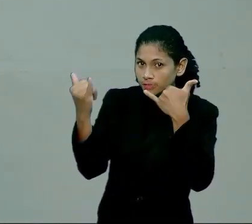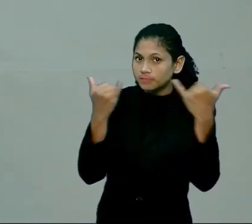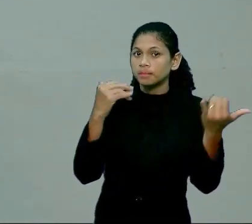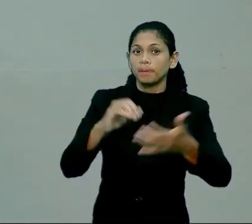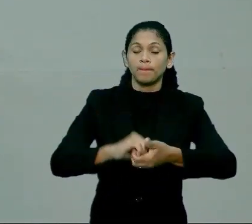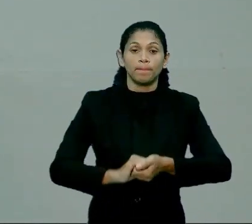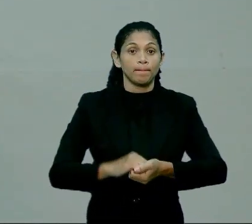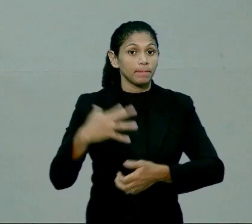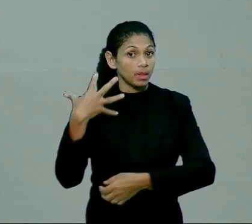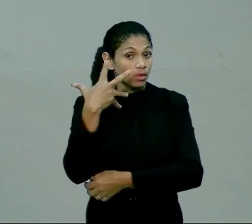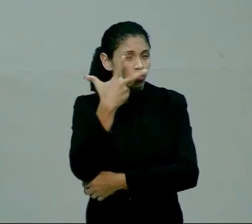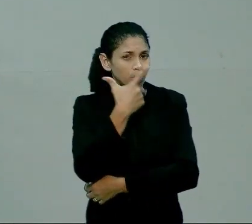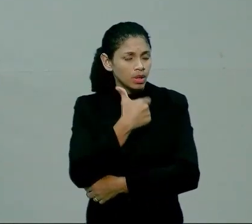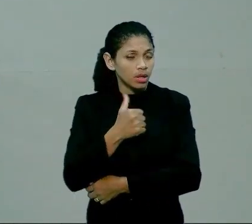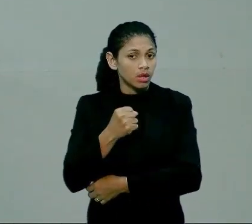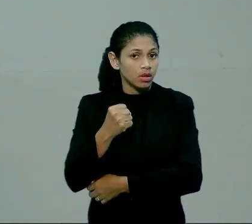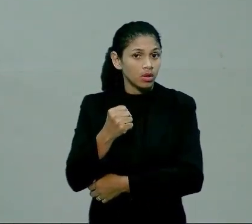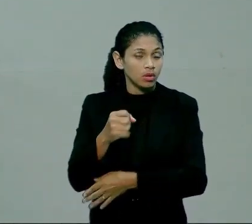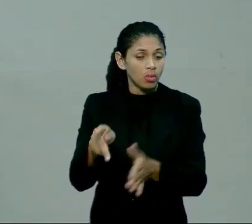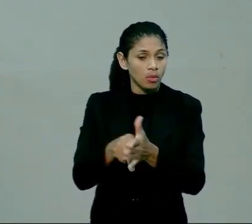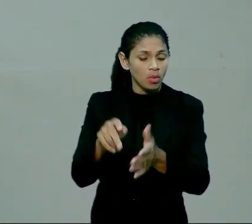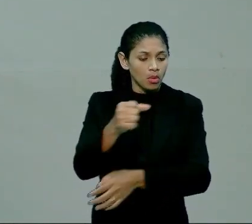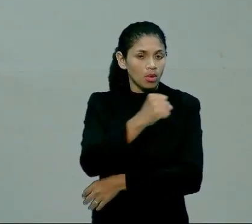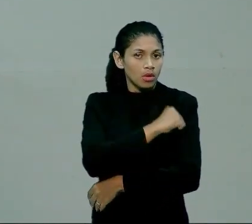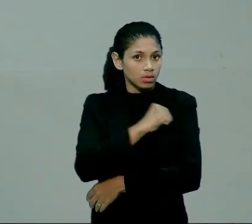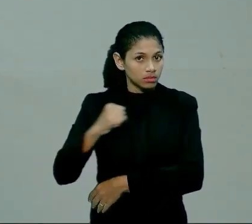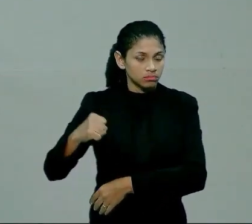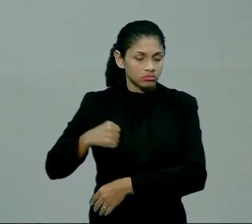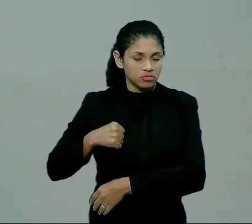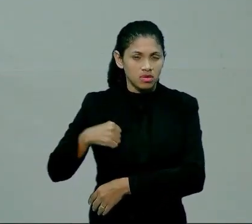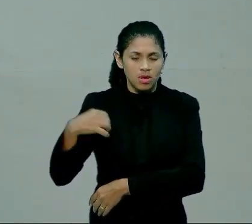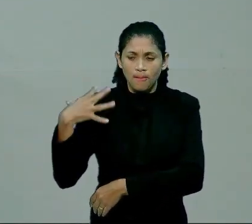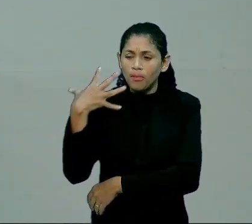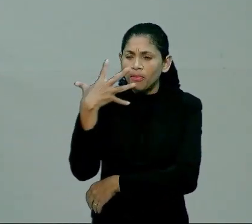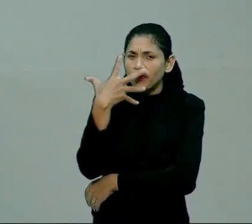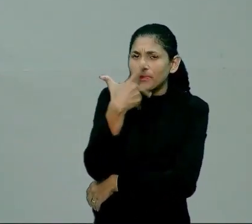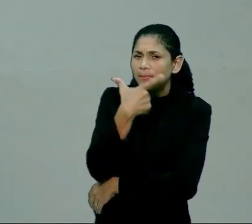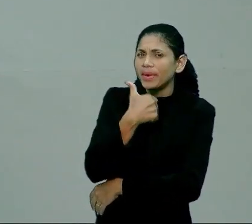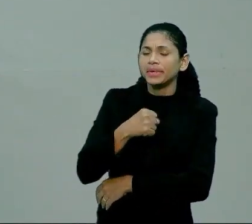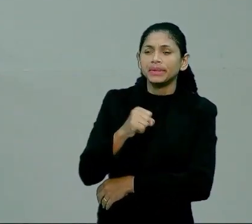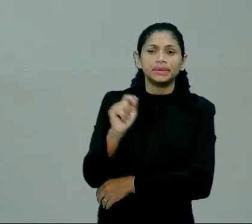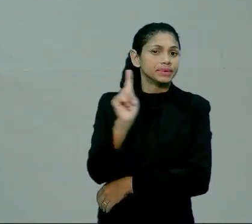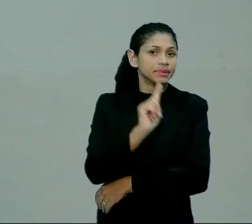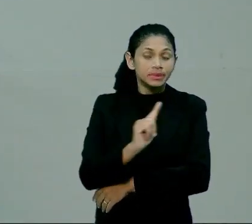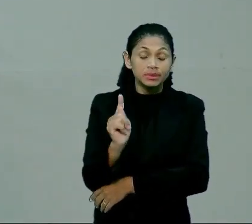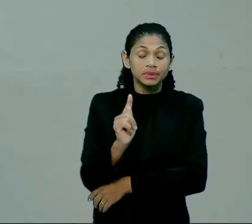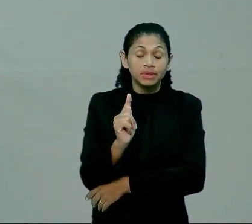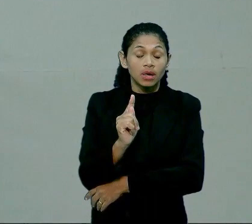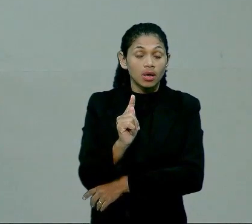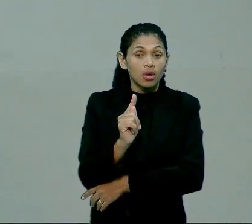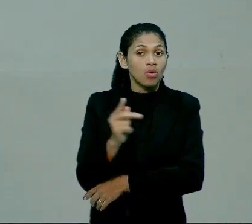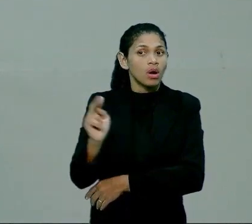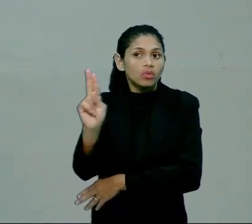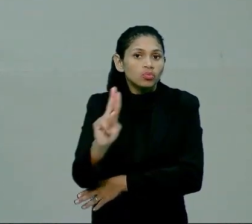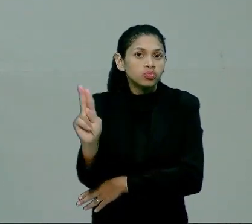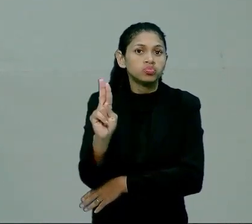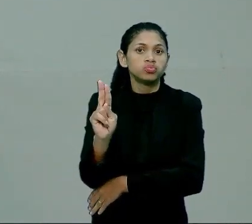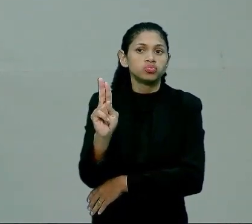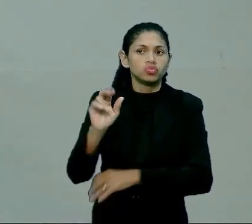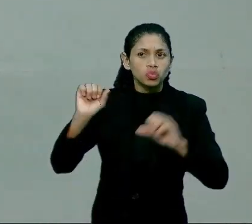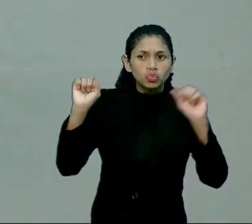Sócrates, o belo não é algo estético, visual, é algo útil e funcional. Então, ó, não adianta